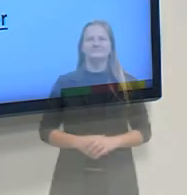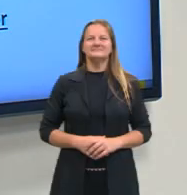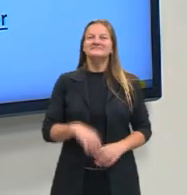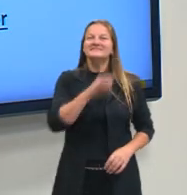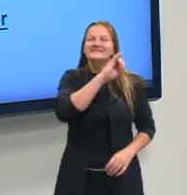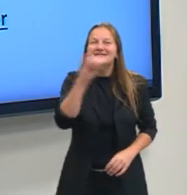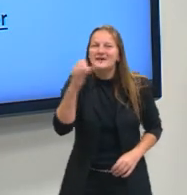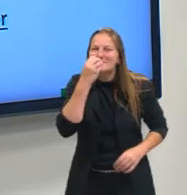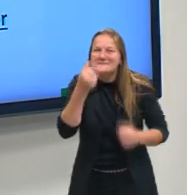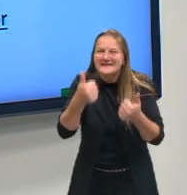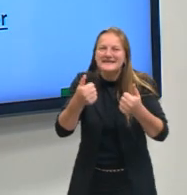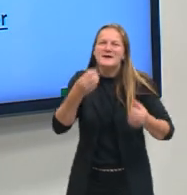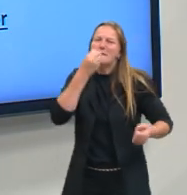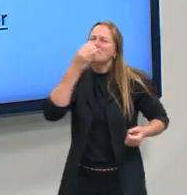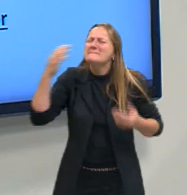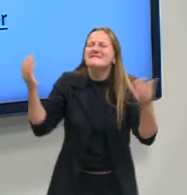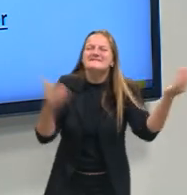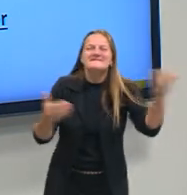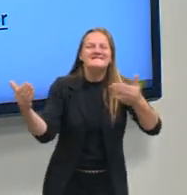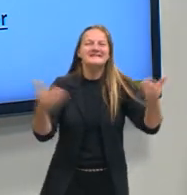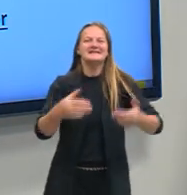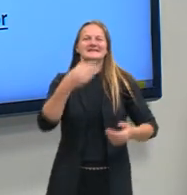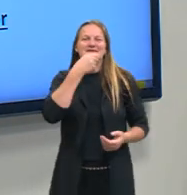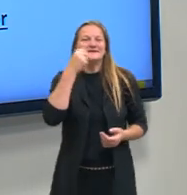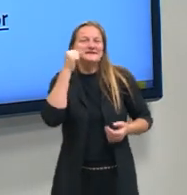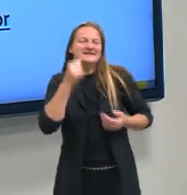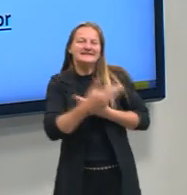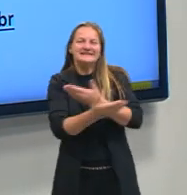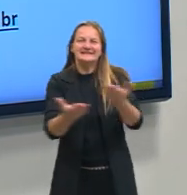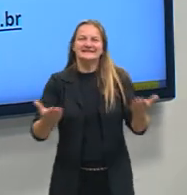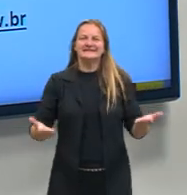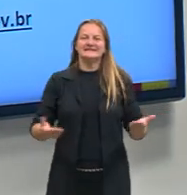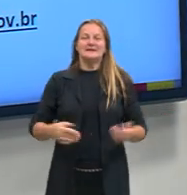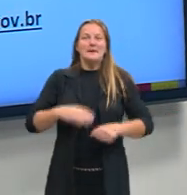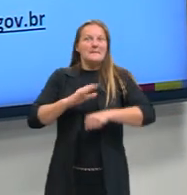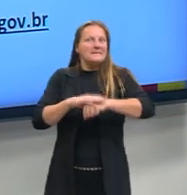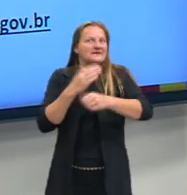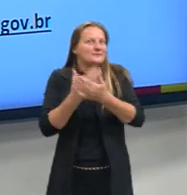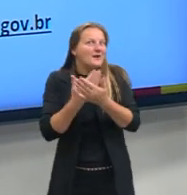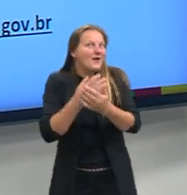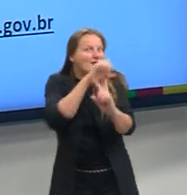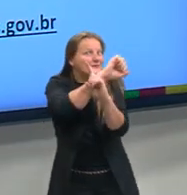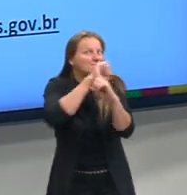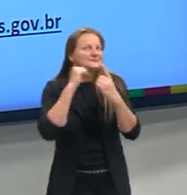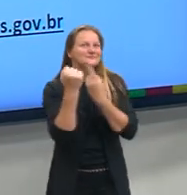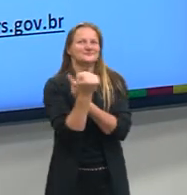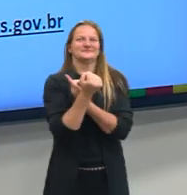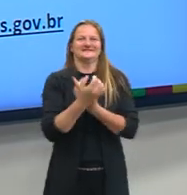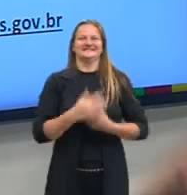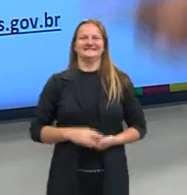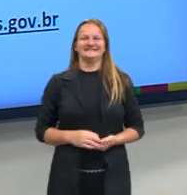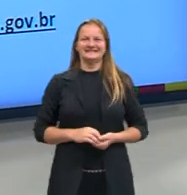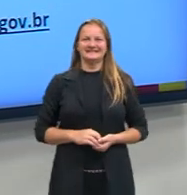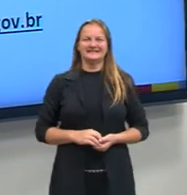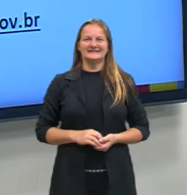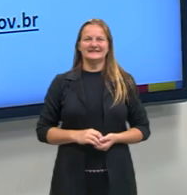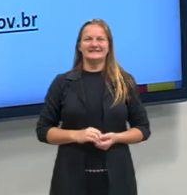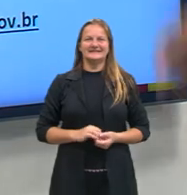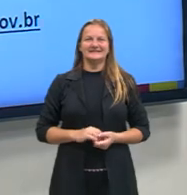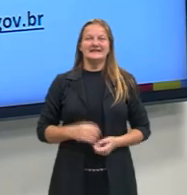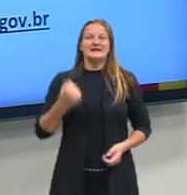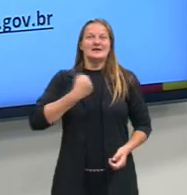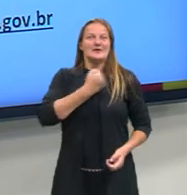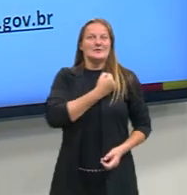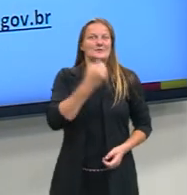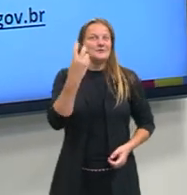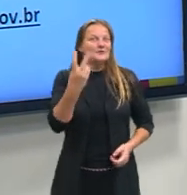o Olá tudo bem sejam todos bem-vindos todas bem-vindas Mais uma aula de Sociologia hoje na sala do número